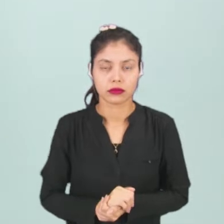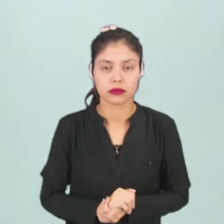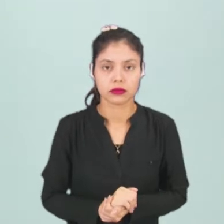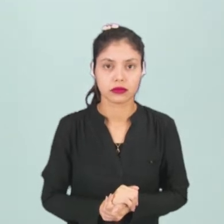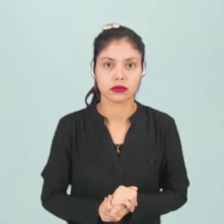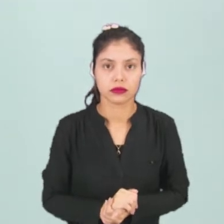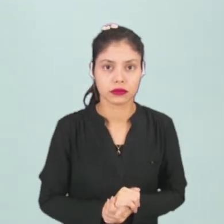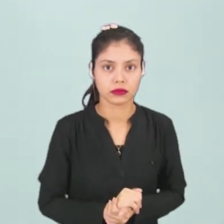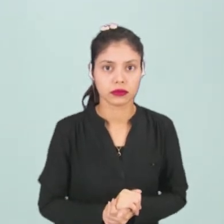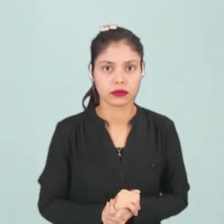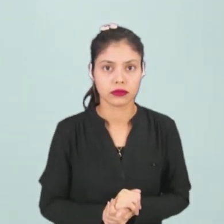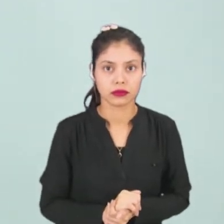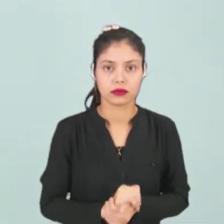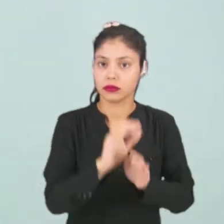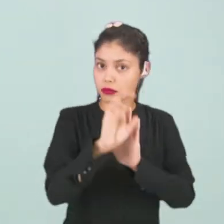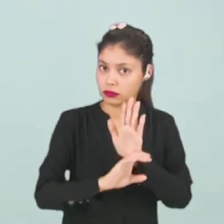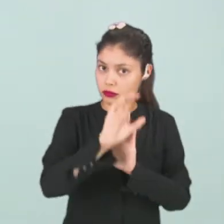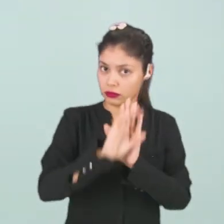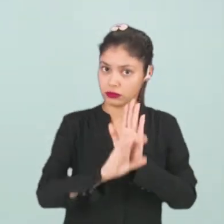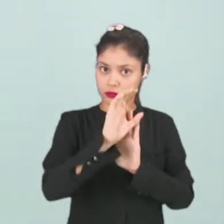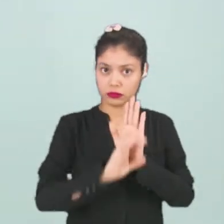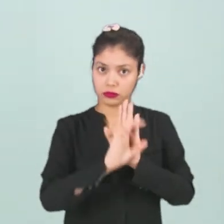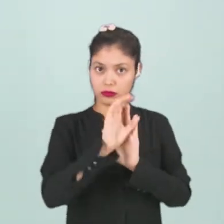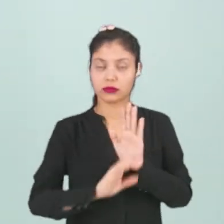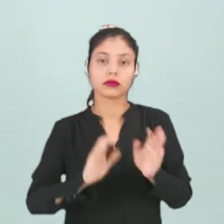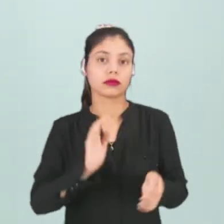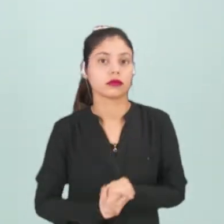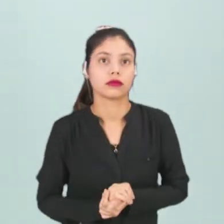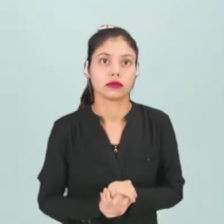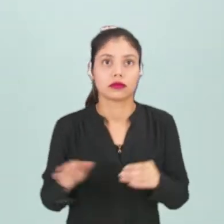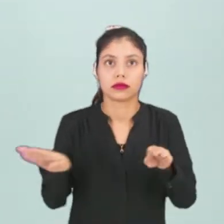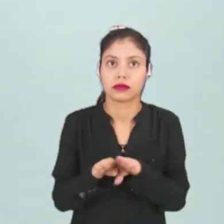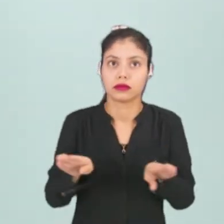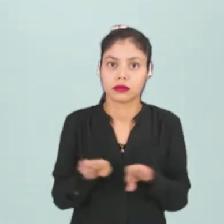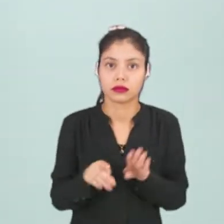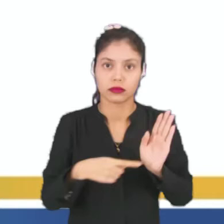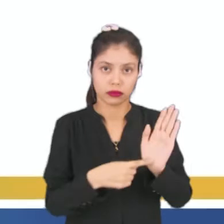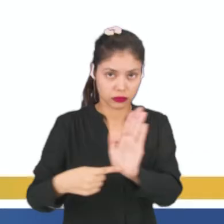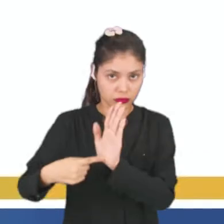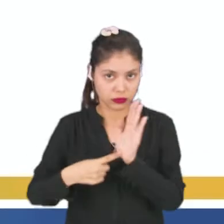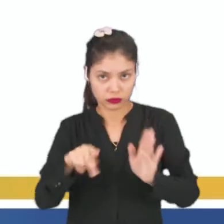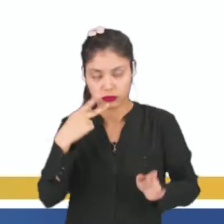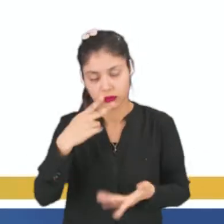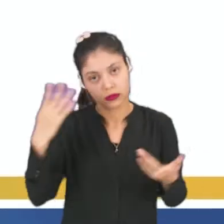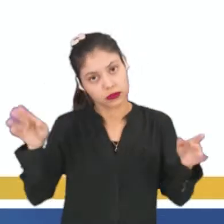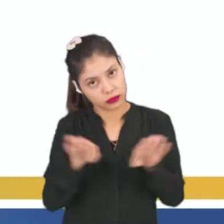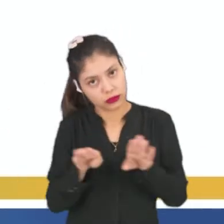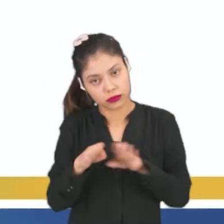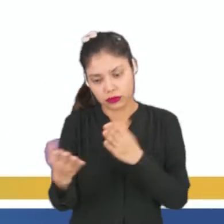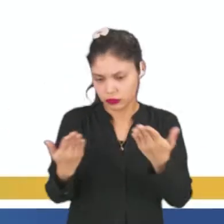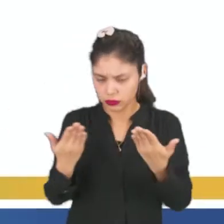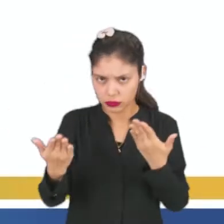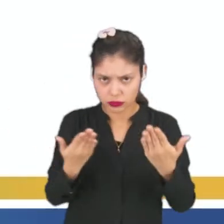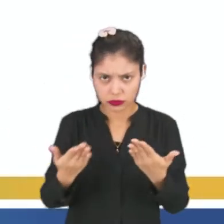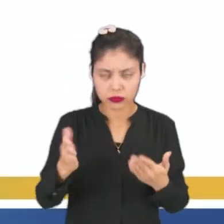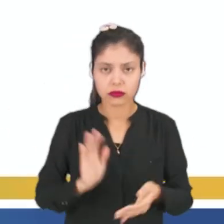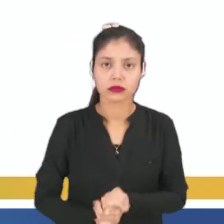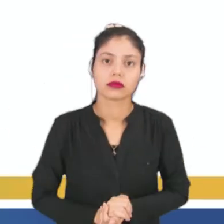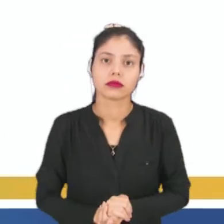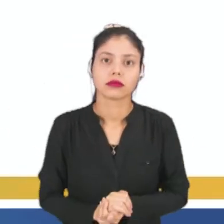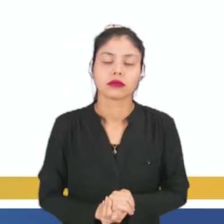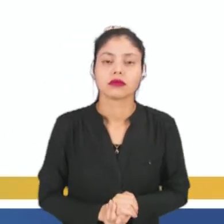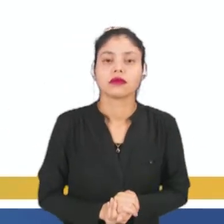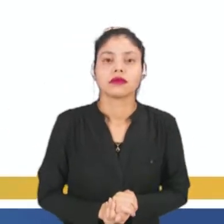Então, essas concepções que foi feito por Hipócrates, ela fala que as doenças não têm nenhuma relação, né?